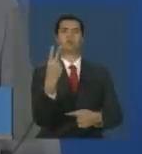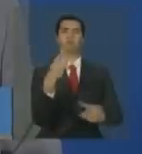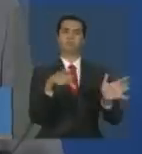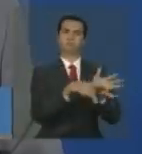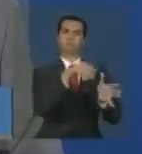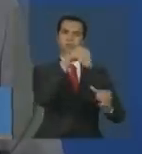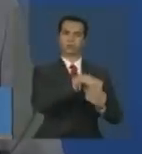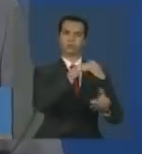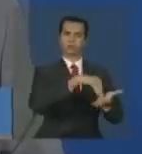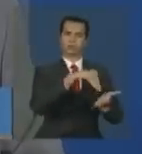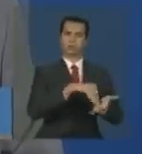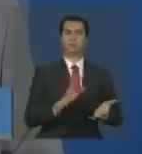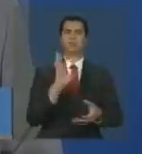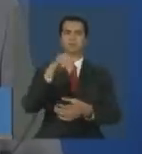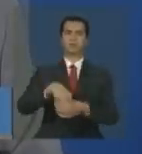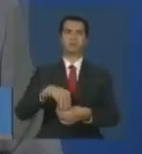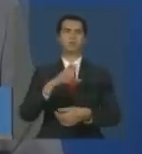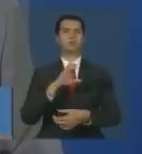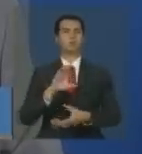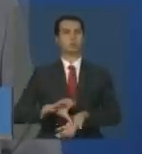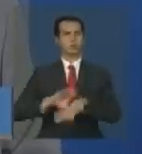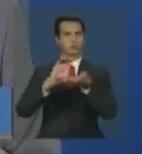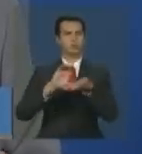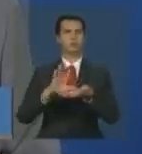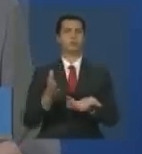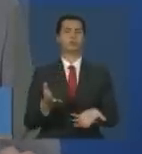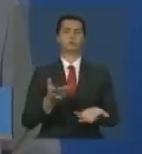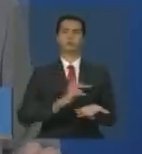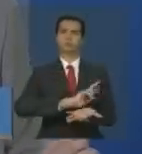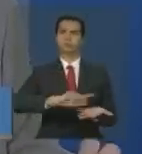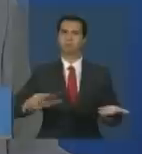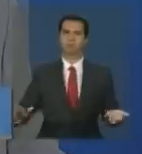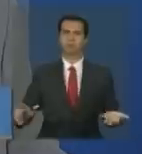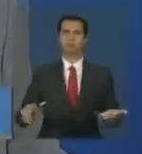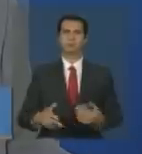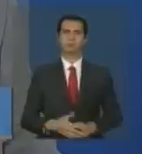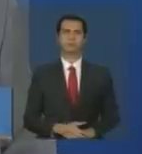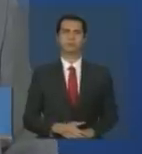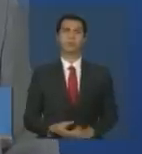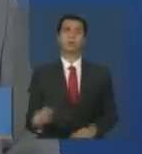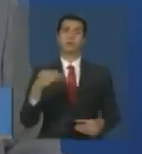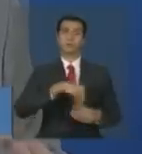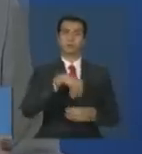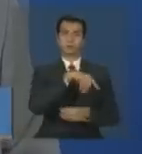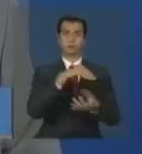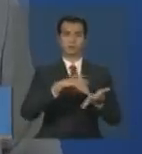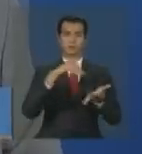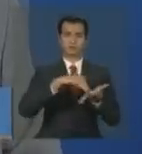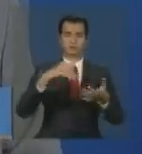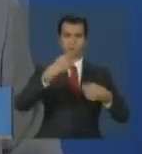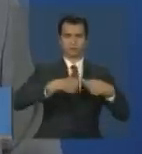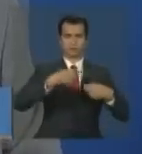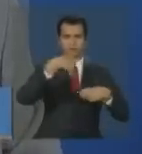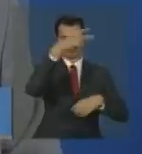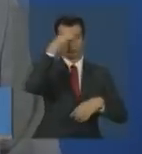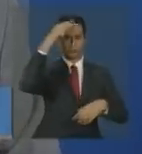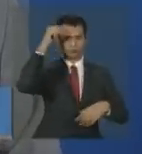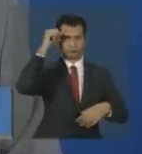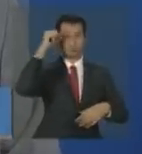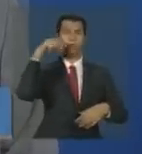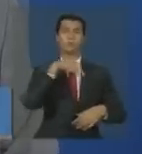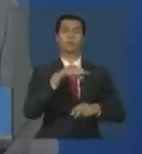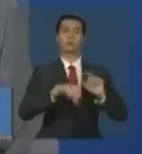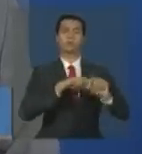senha individual vinculada ao seu CPF. E aí, lá na secretaria municipal, o secretário ele pode, então,